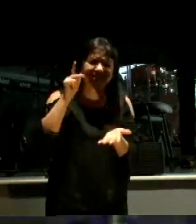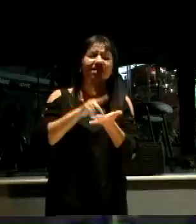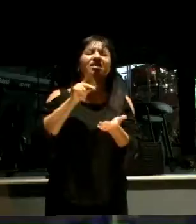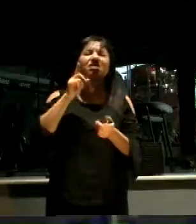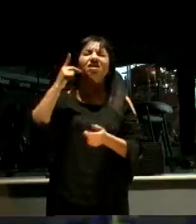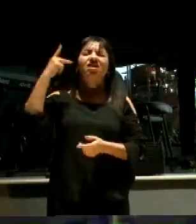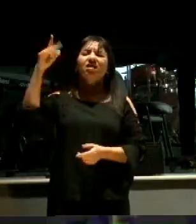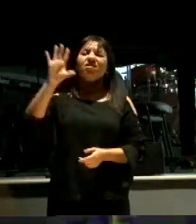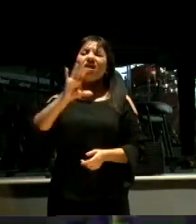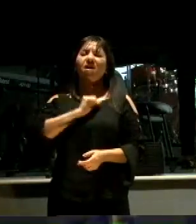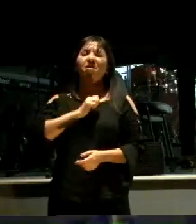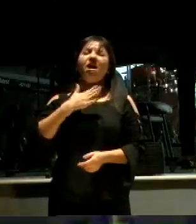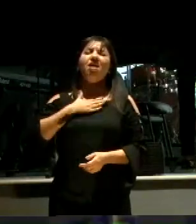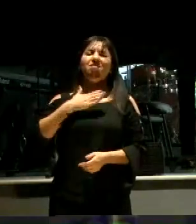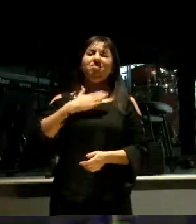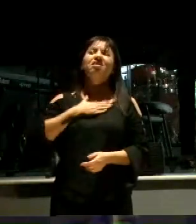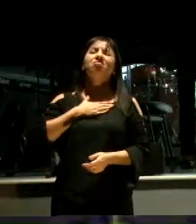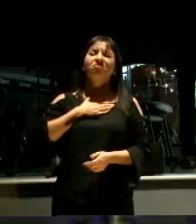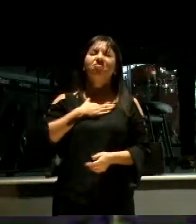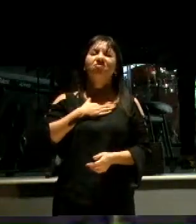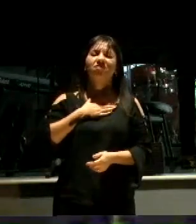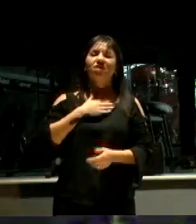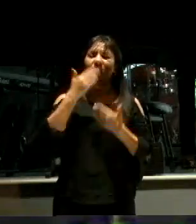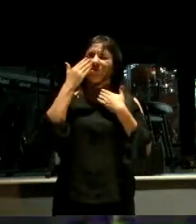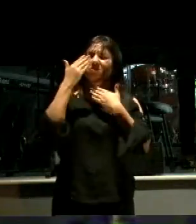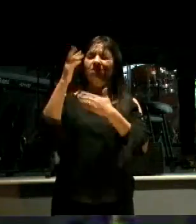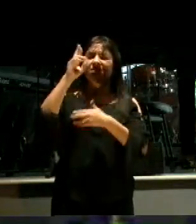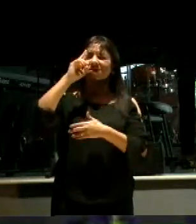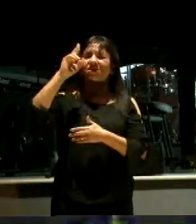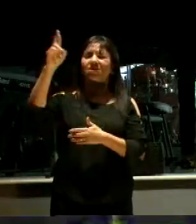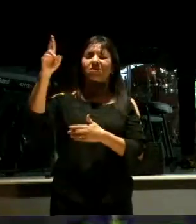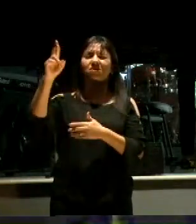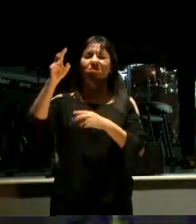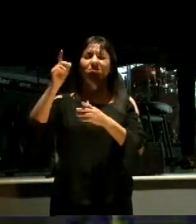Obrigado, Senhor, por esta verdade